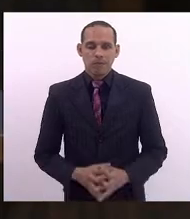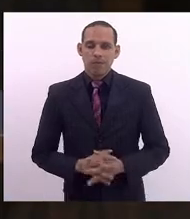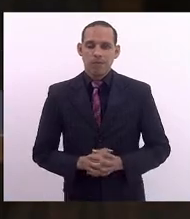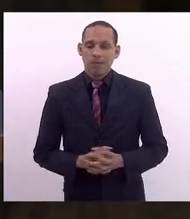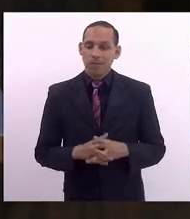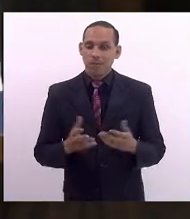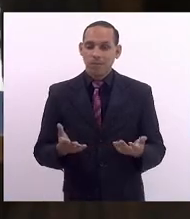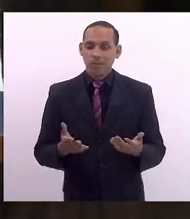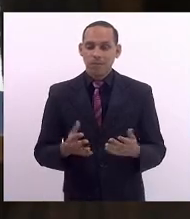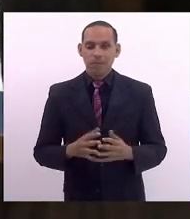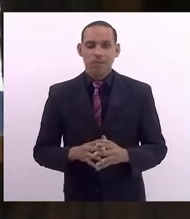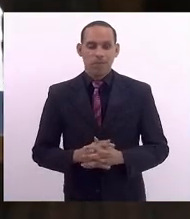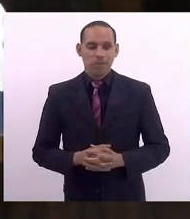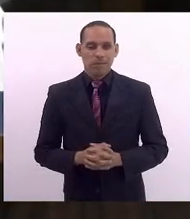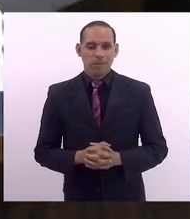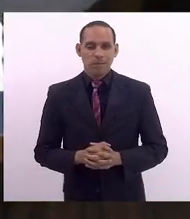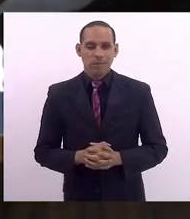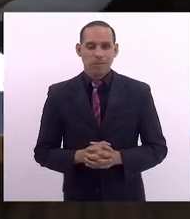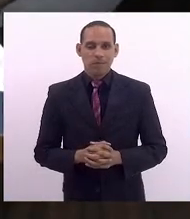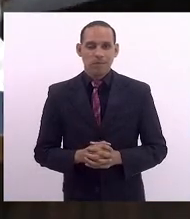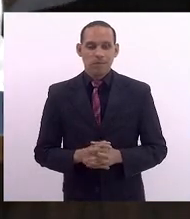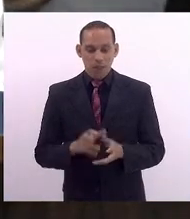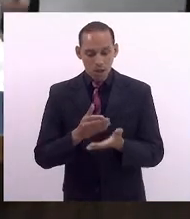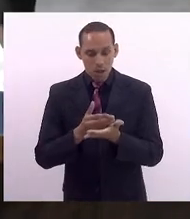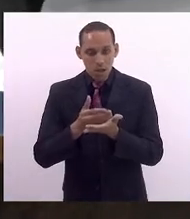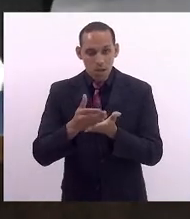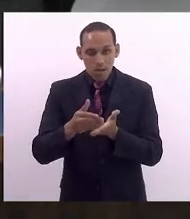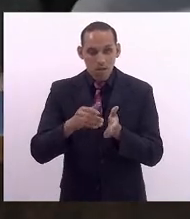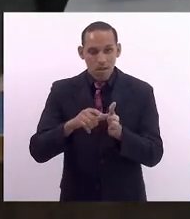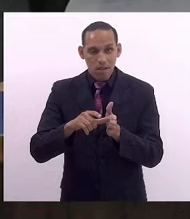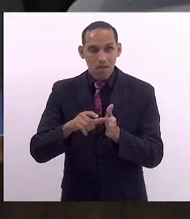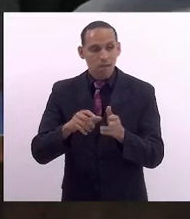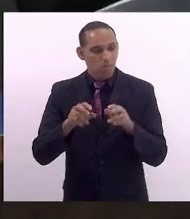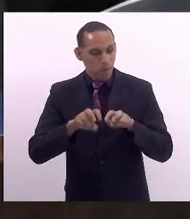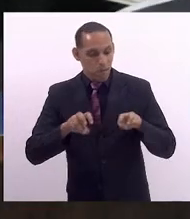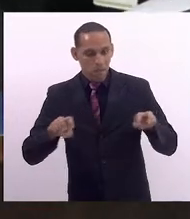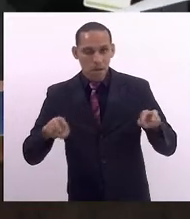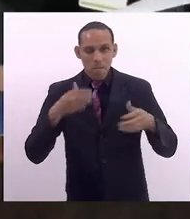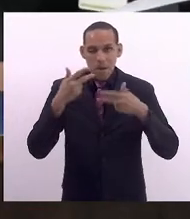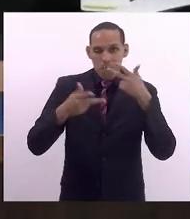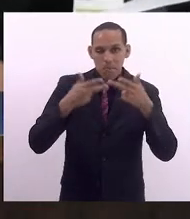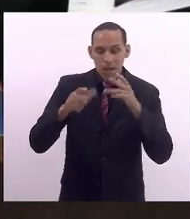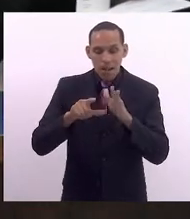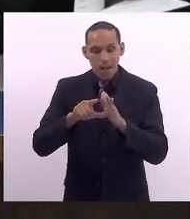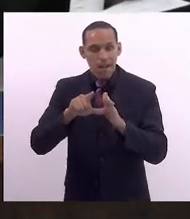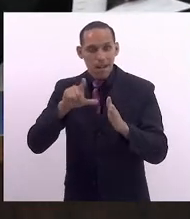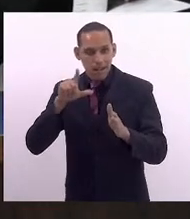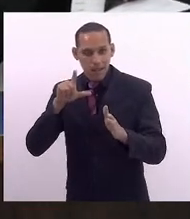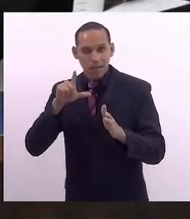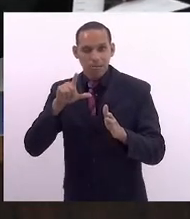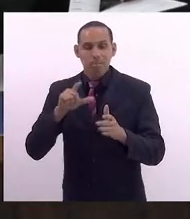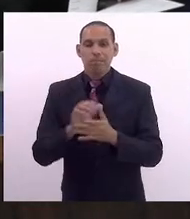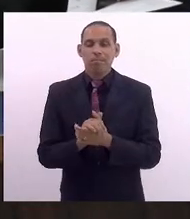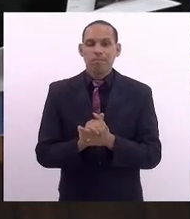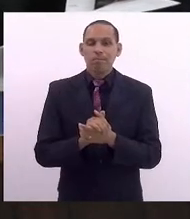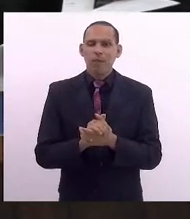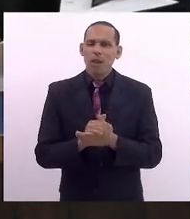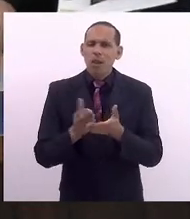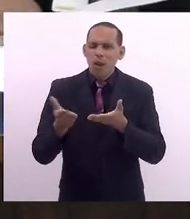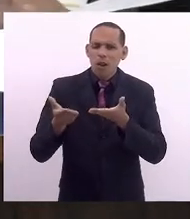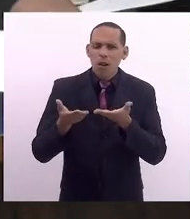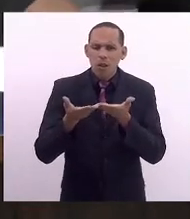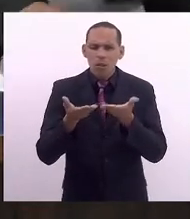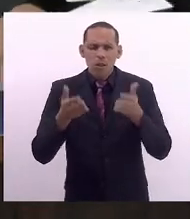Bom, antes de dar aqui início à fala da mesa, eu queria pedir, convidar a todos